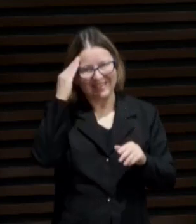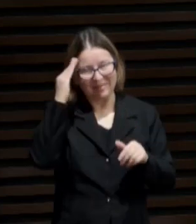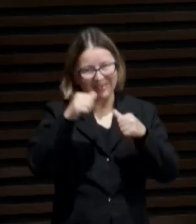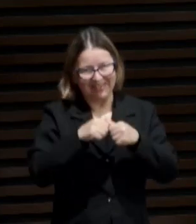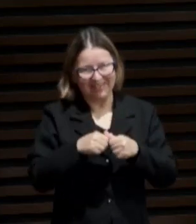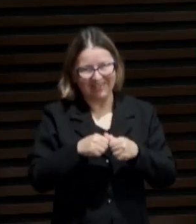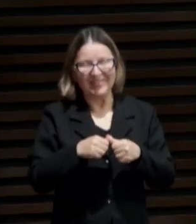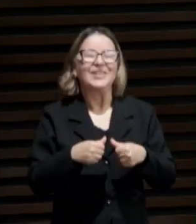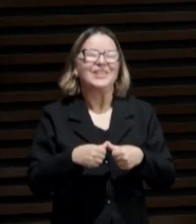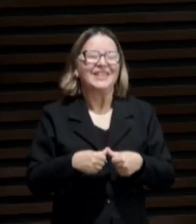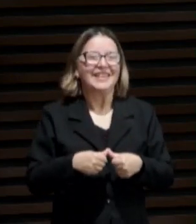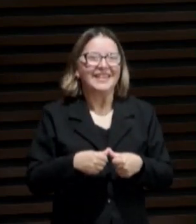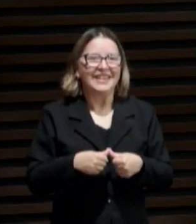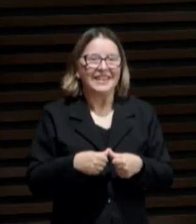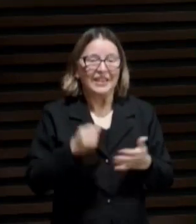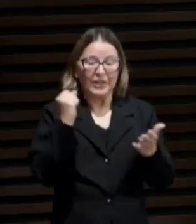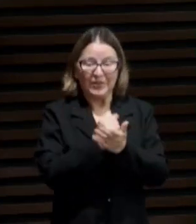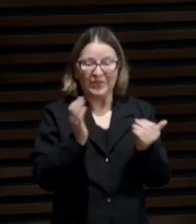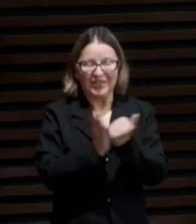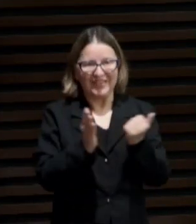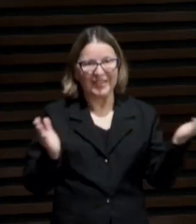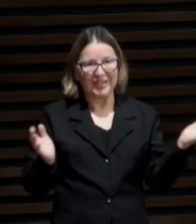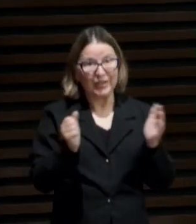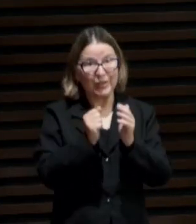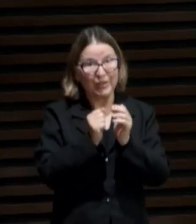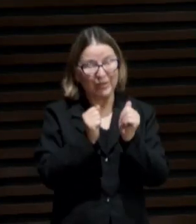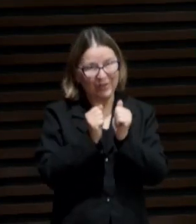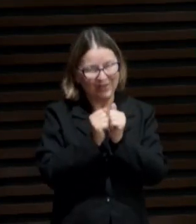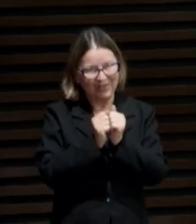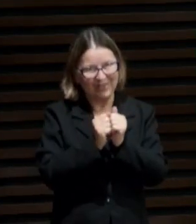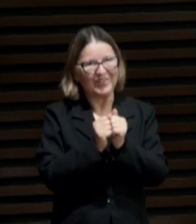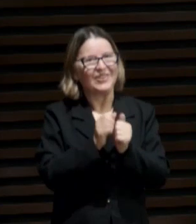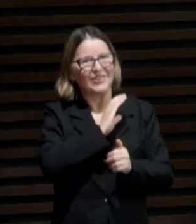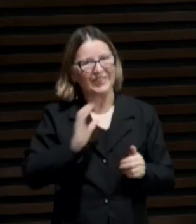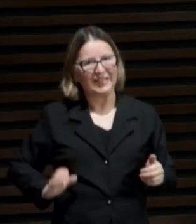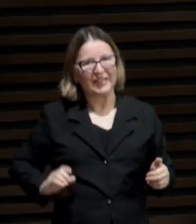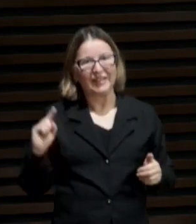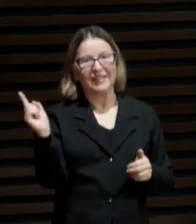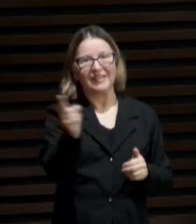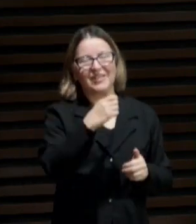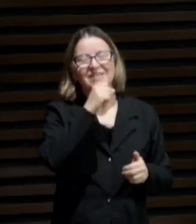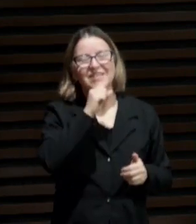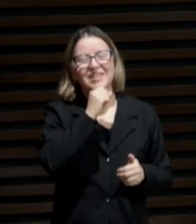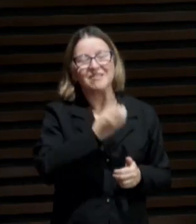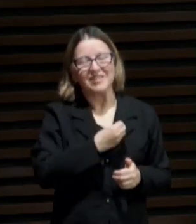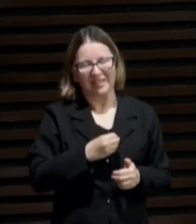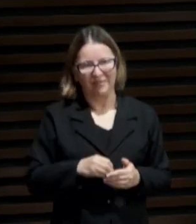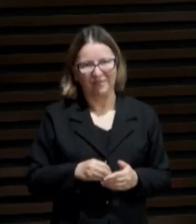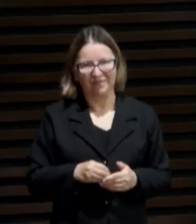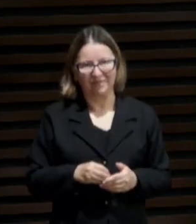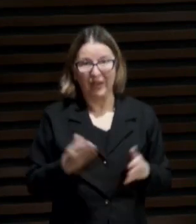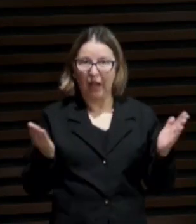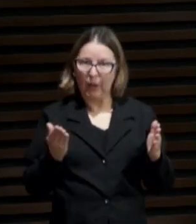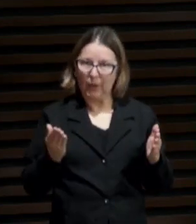o nosso é muita gente. Eu preciso crer que foi o meu. E preciso ir diante de Deus, dizendo,